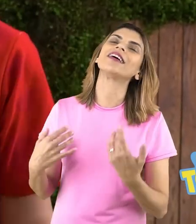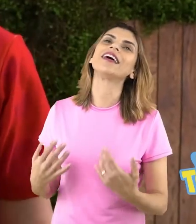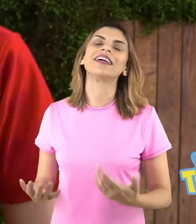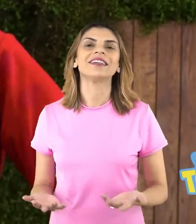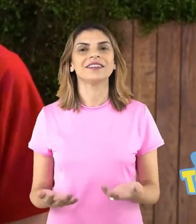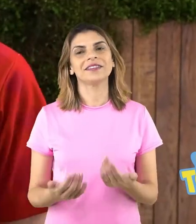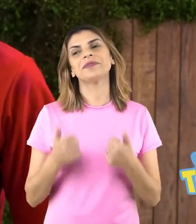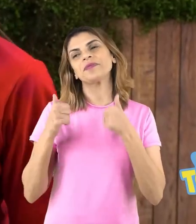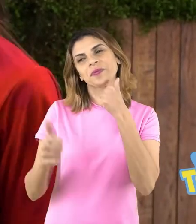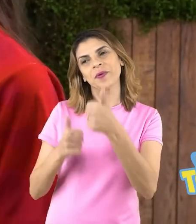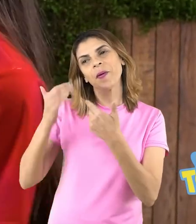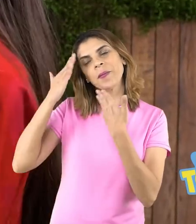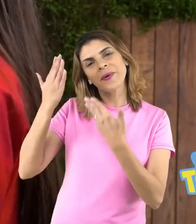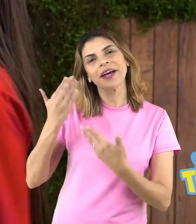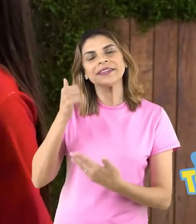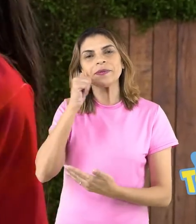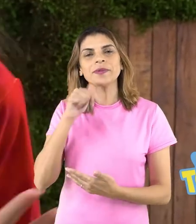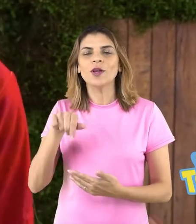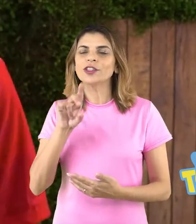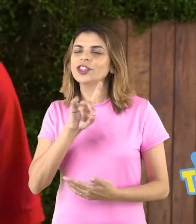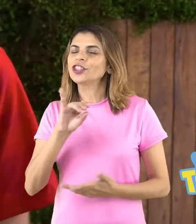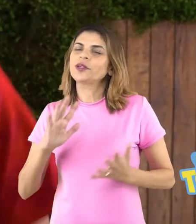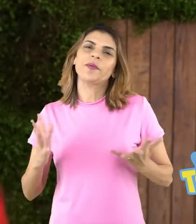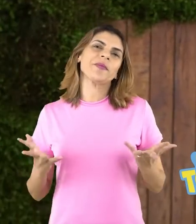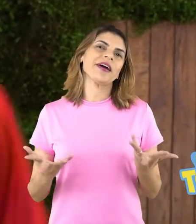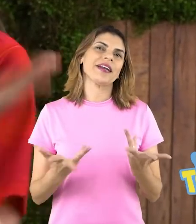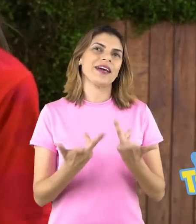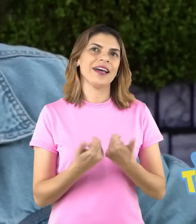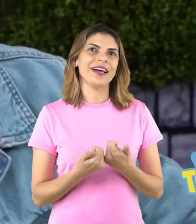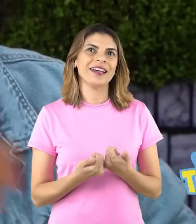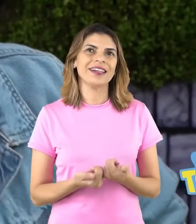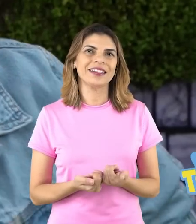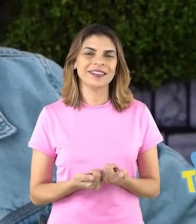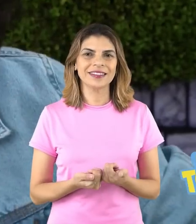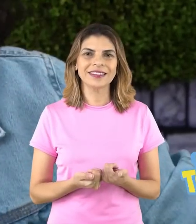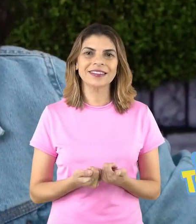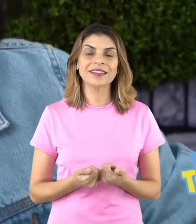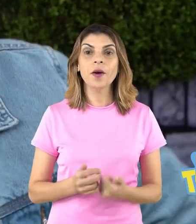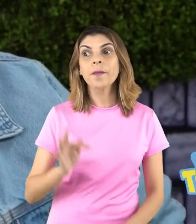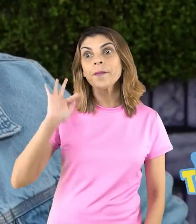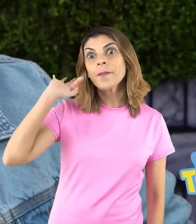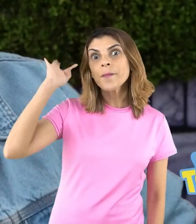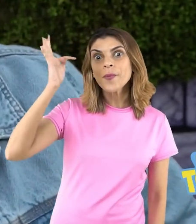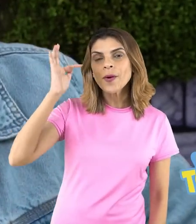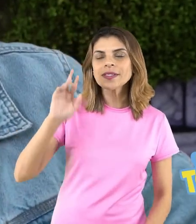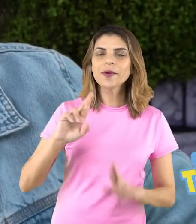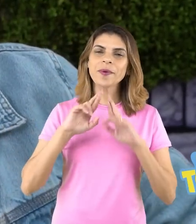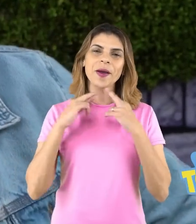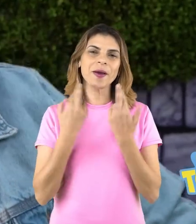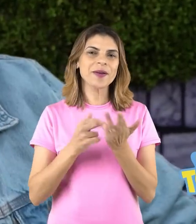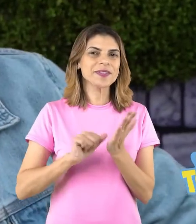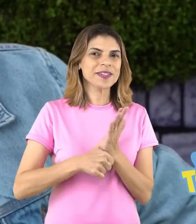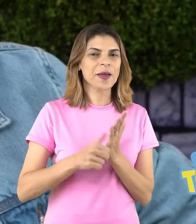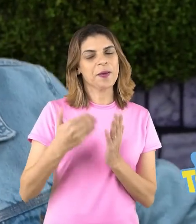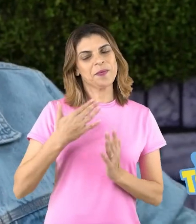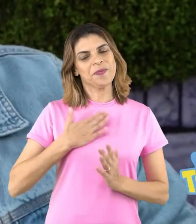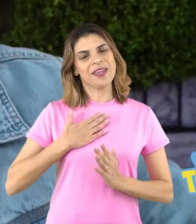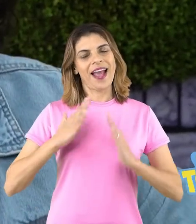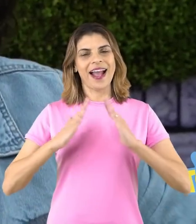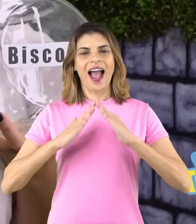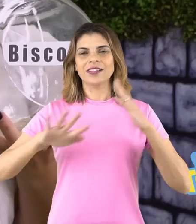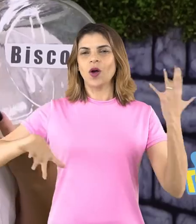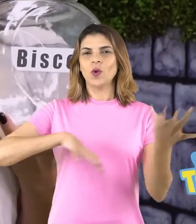Valeu meninas o dia hoje foi maravilhoso a próxima reunião do clube das princesas vai ser na minha